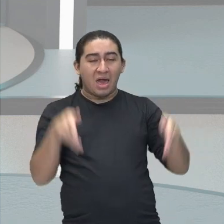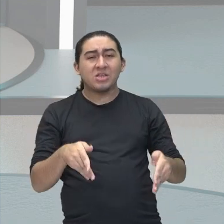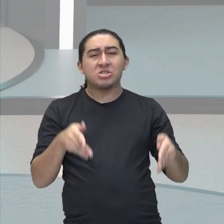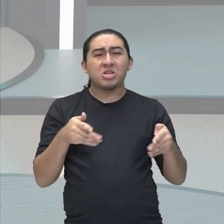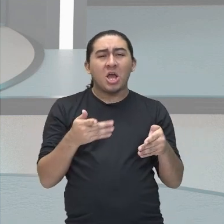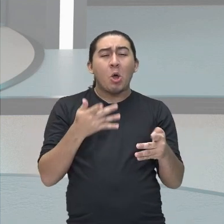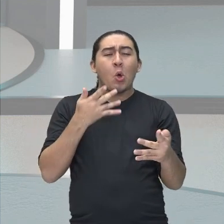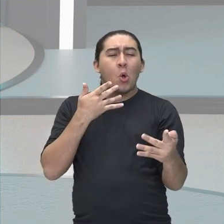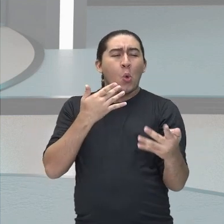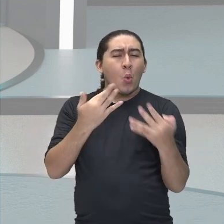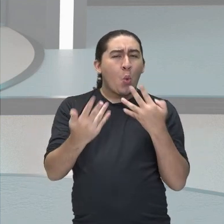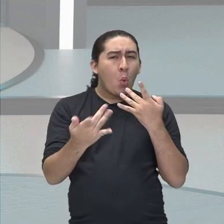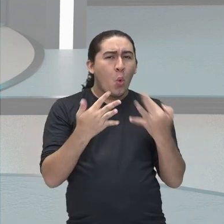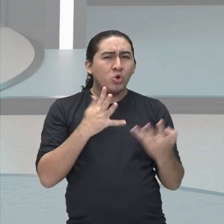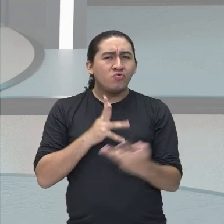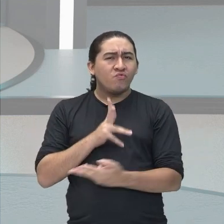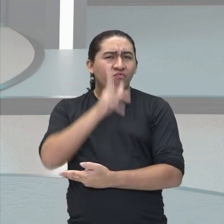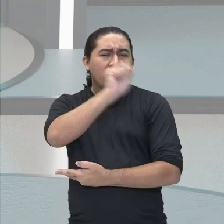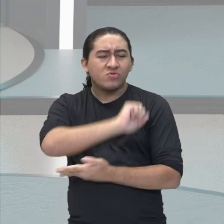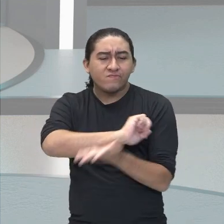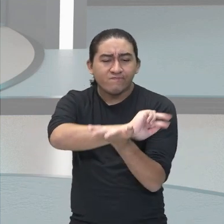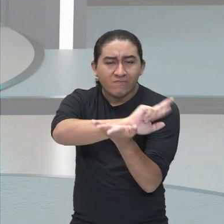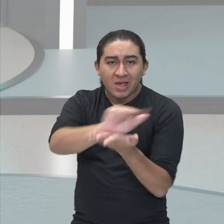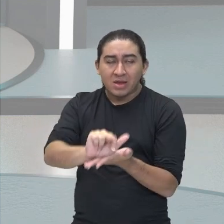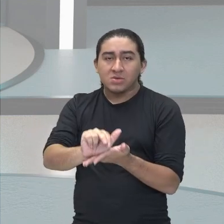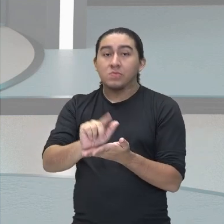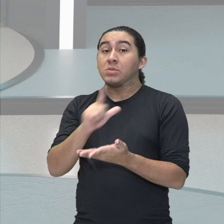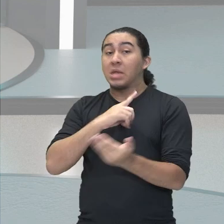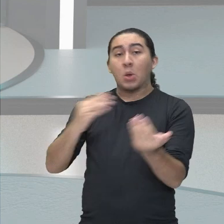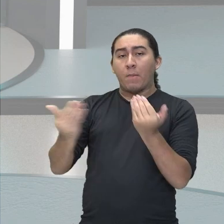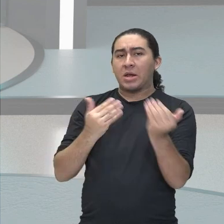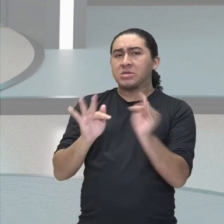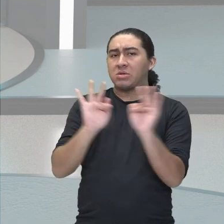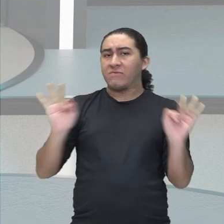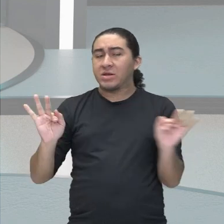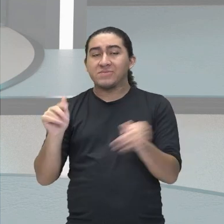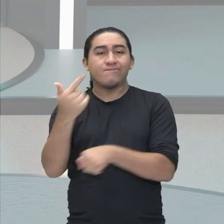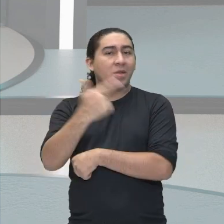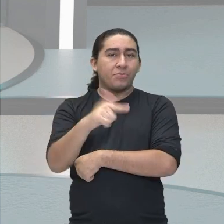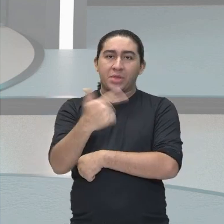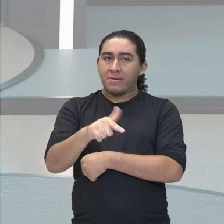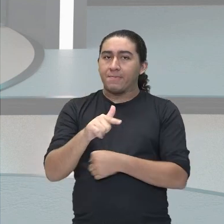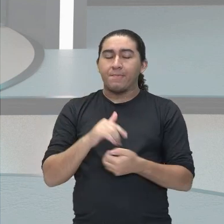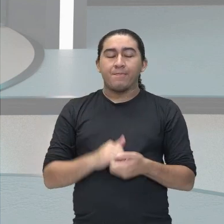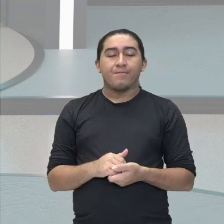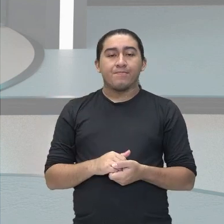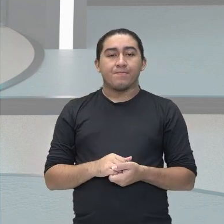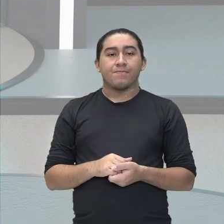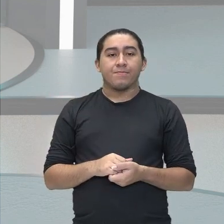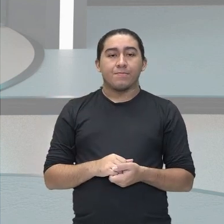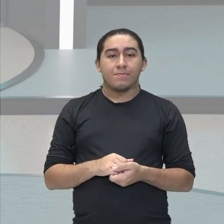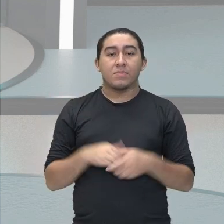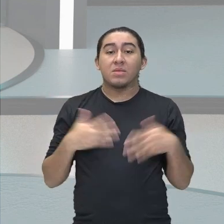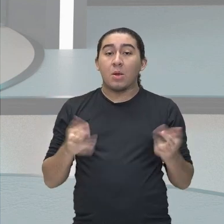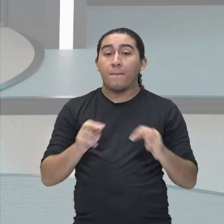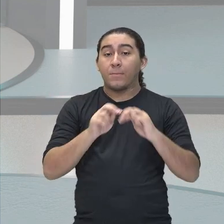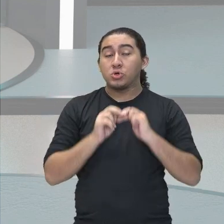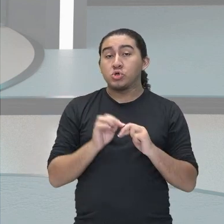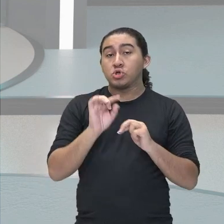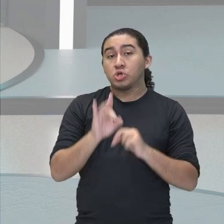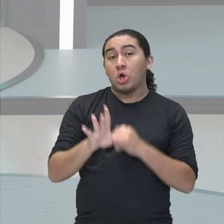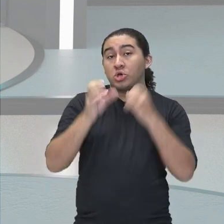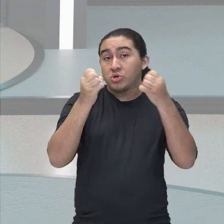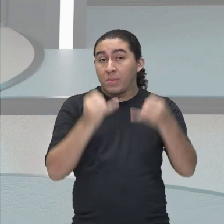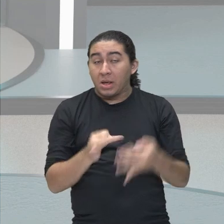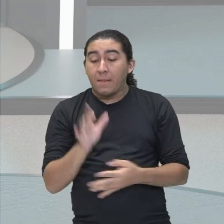coloridíssima. Eu estou comparando com C, outro C? Não estou, né? Então, eu só acrescentei o